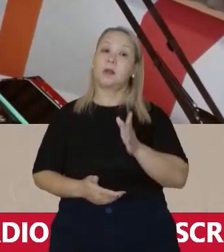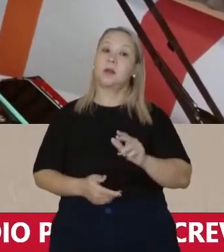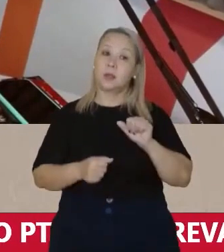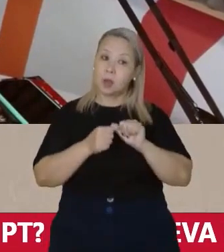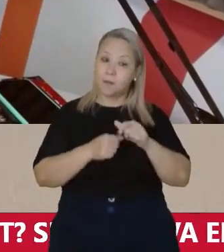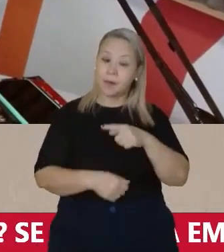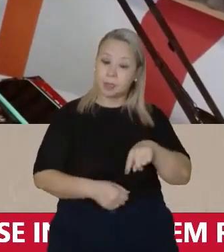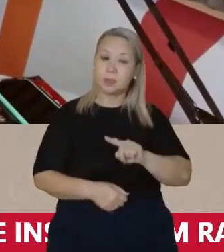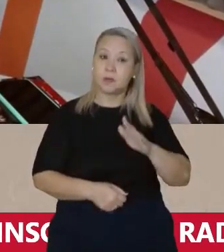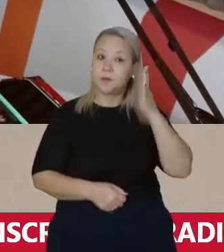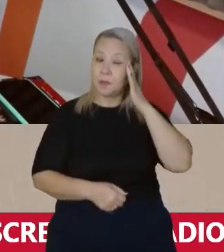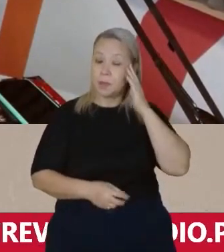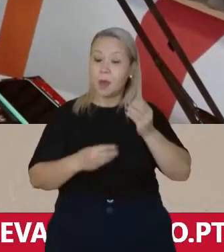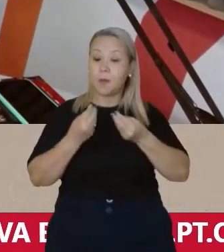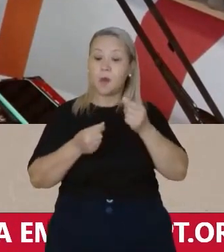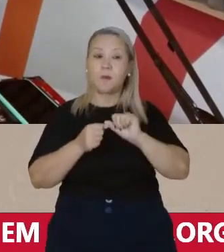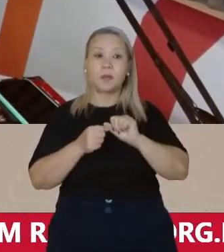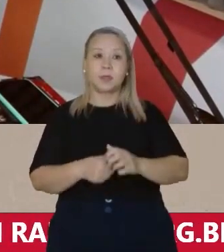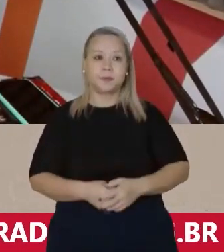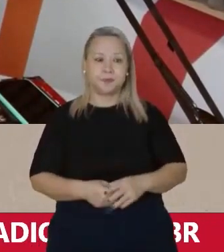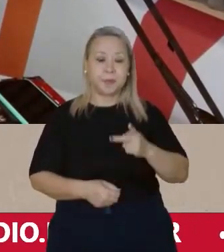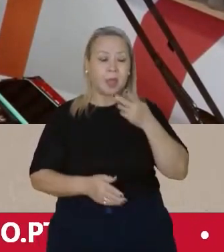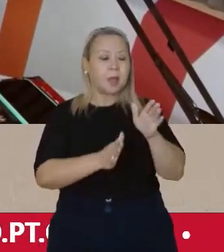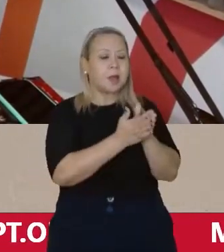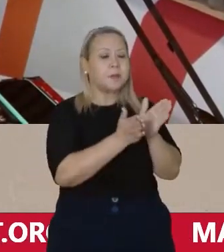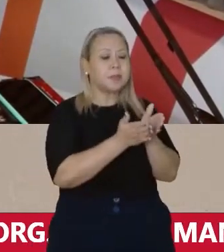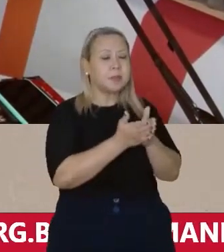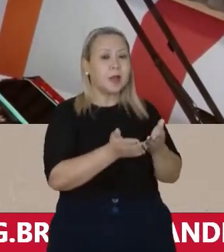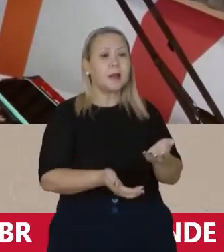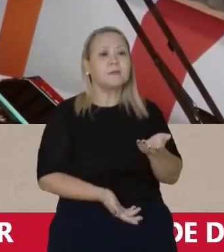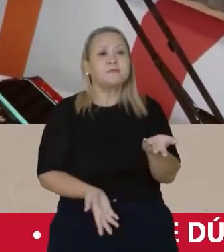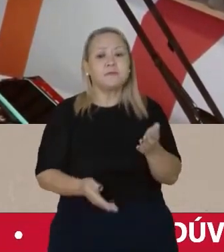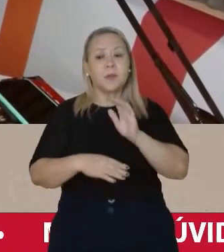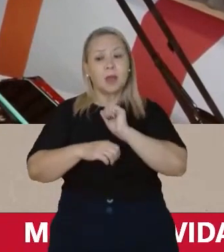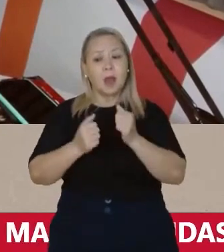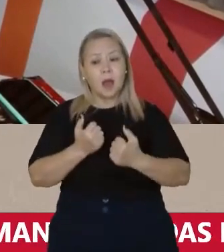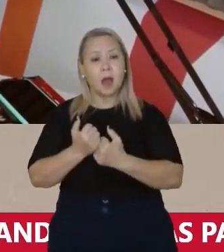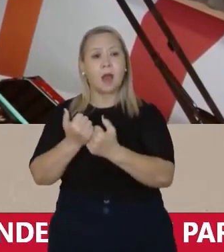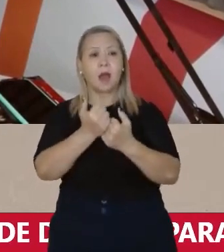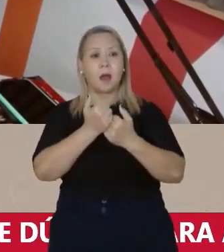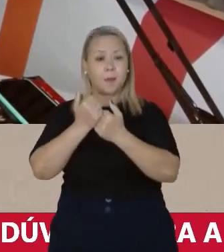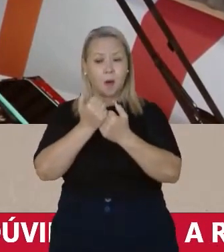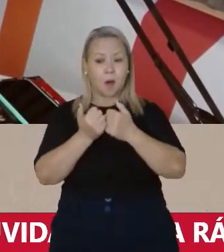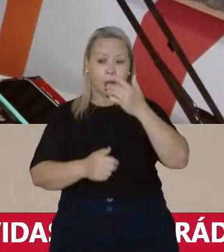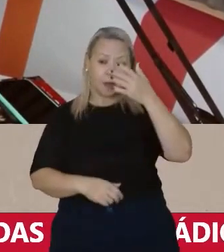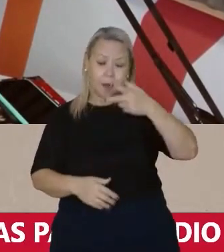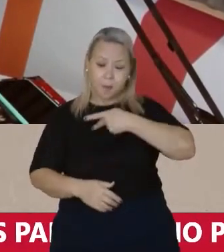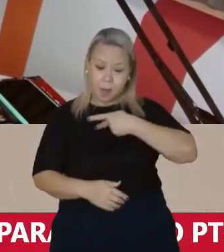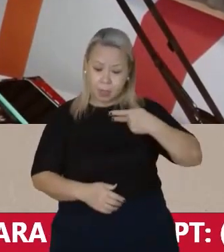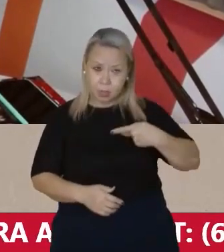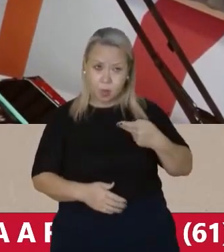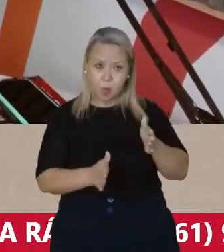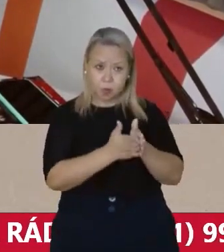Aqui o João Ricardo Roque diz que a miséria alimenta falsos religiosos e suas igrejas para regimentar pobres e miseráveis para o